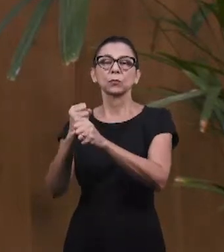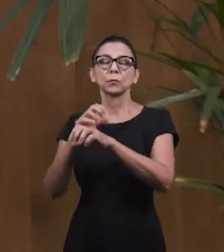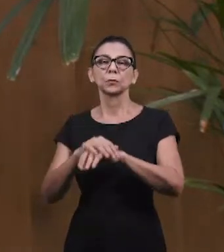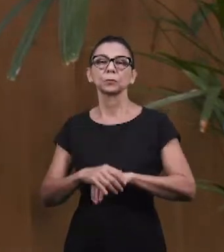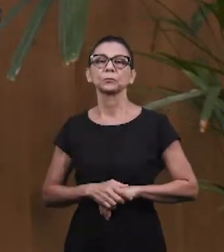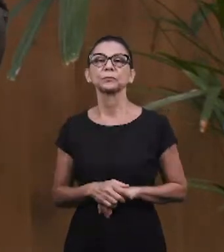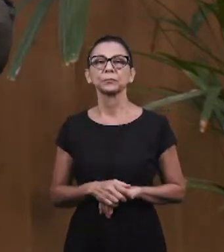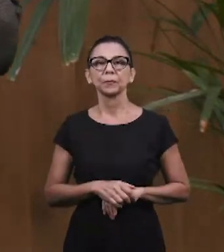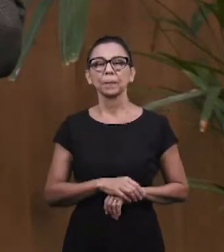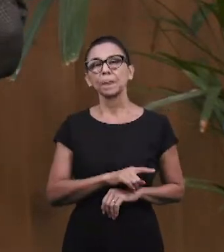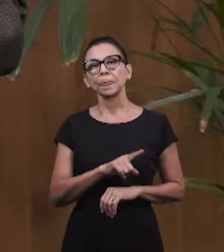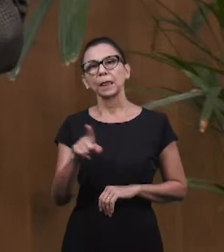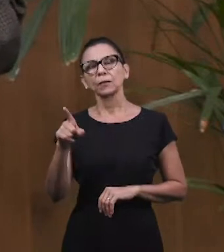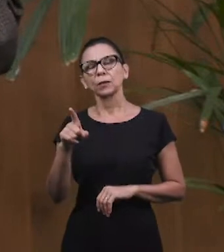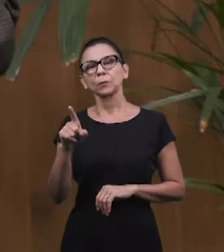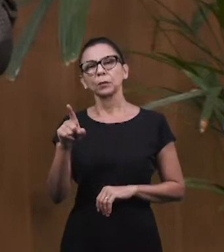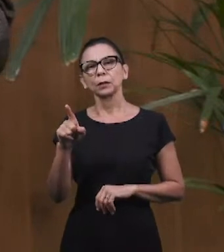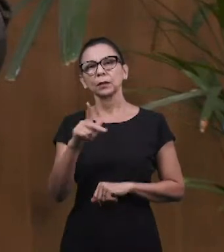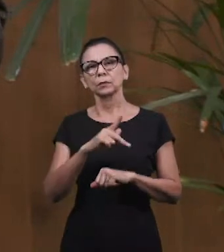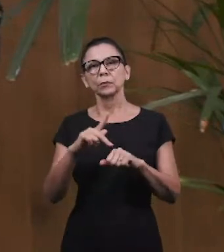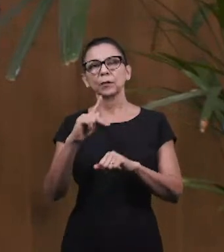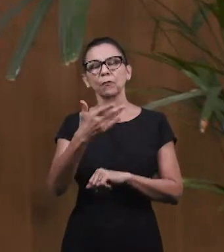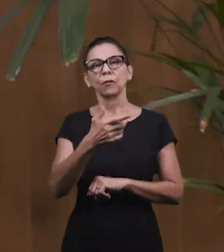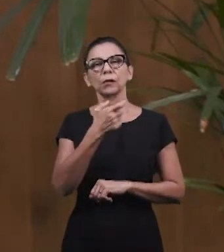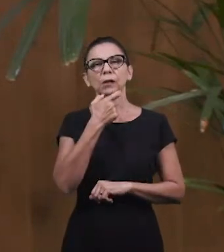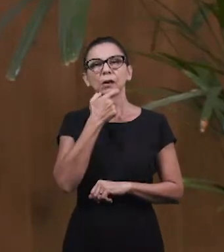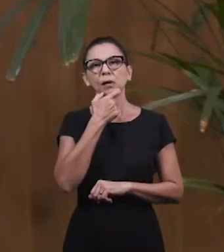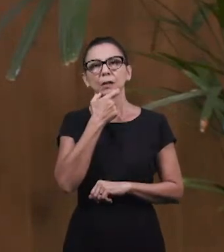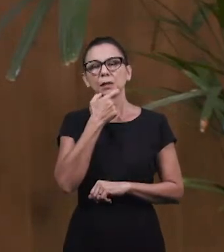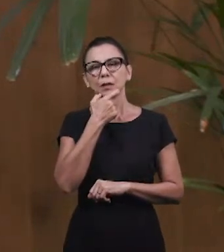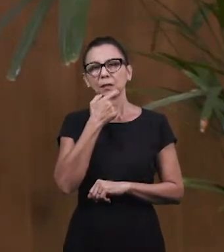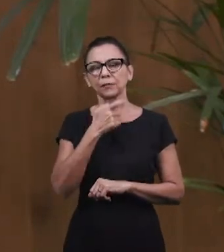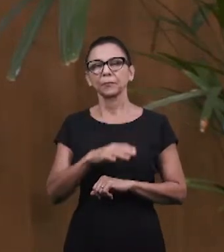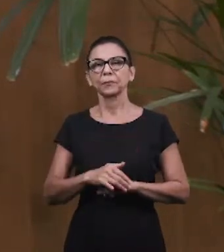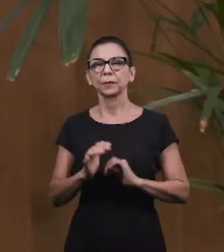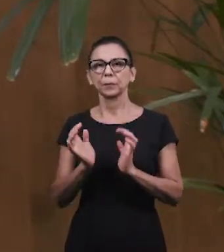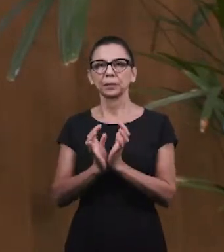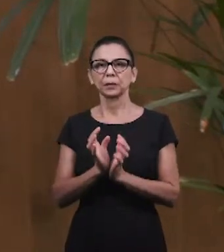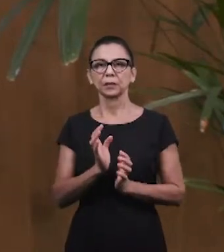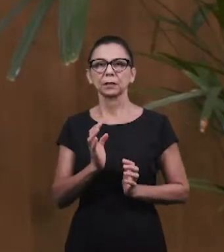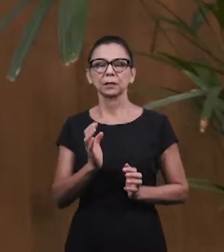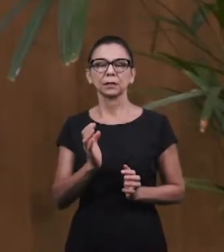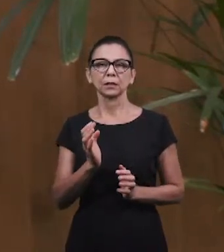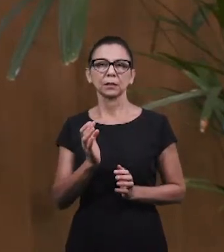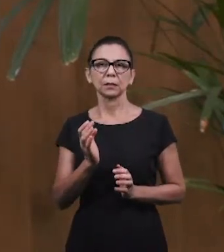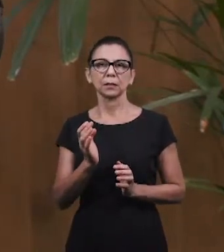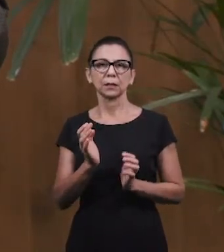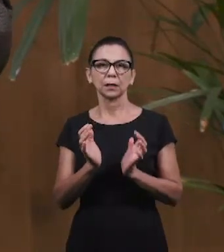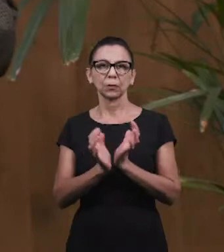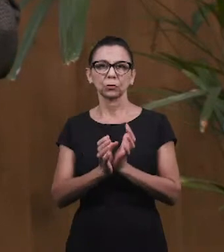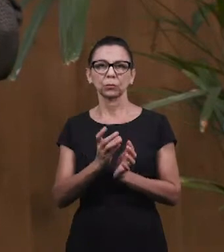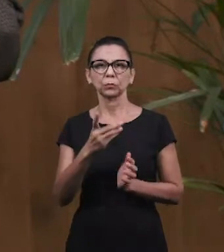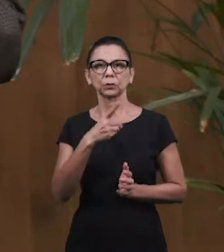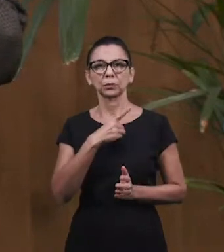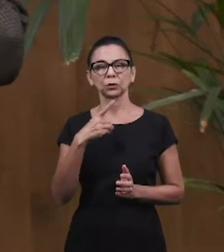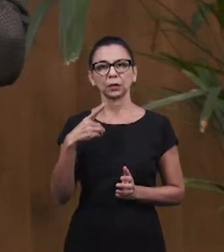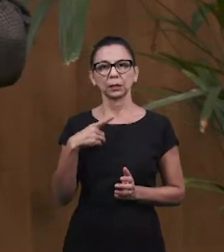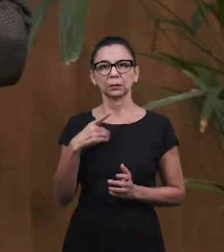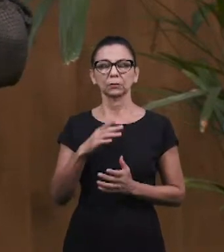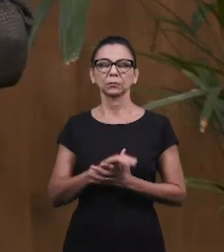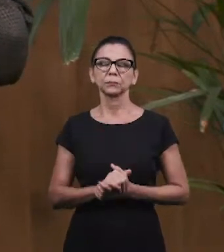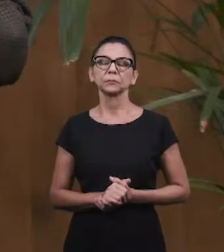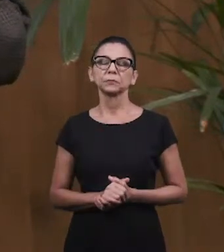Halisson. O Halisson vai dar essa resposta. Ele pertence ao grupo de diáconos das nossas igrejas ali em Londres, na